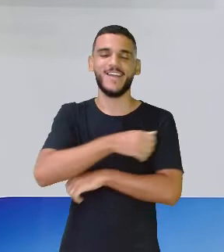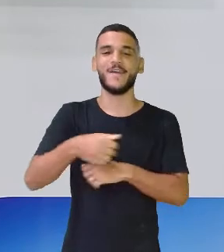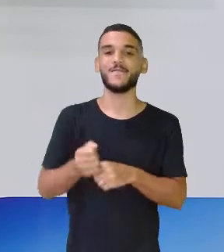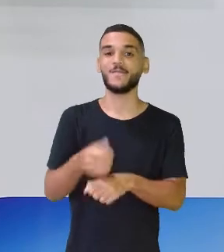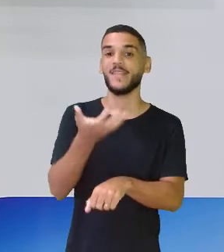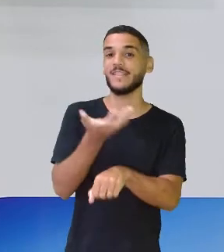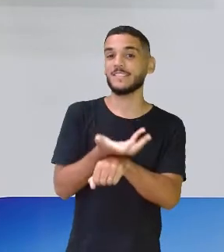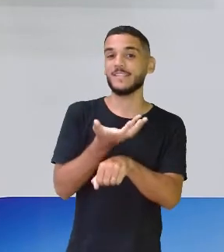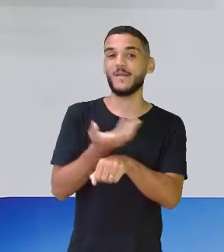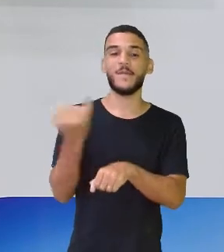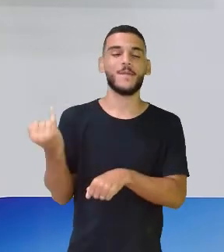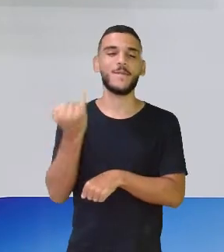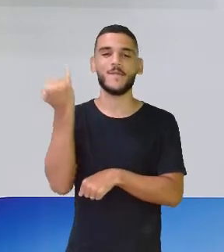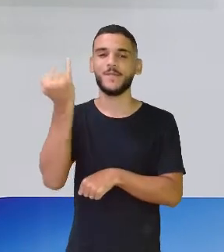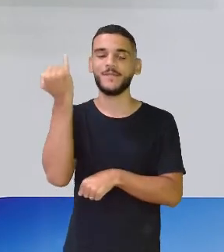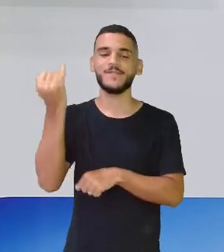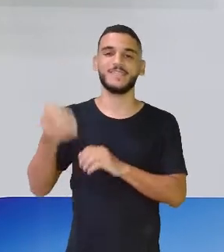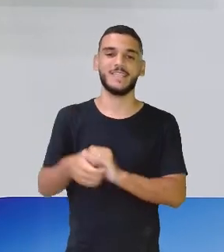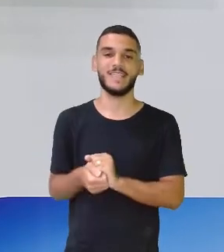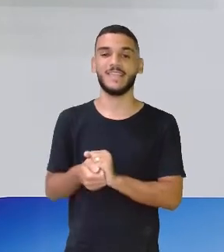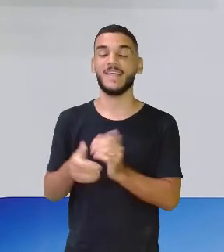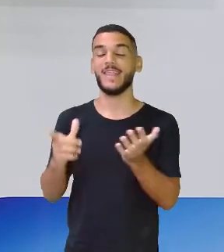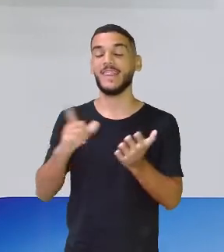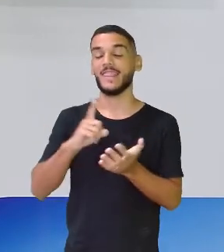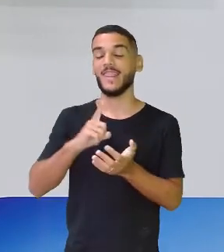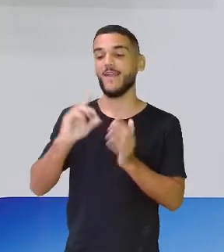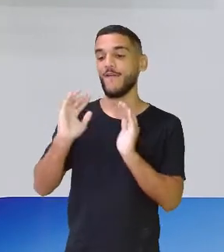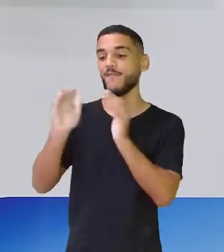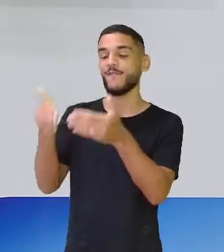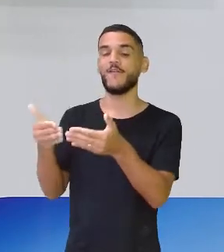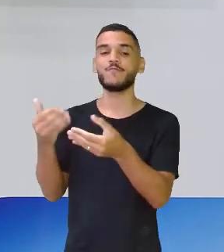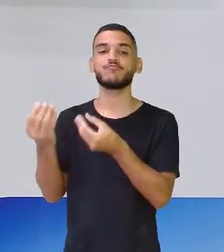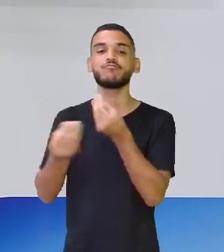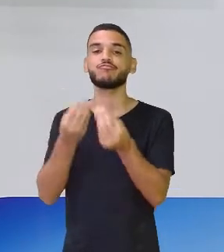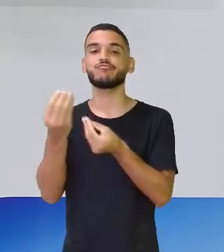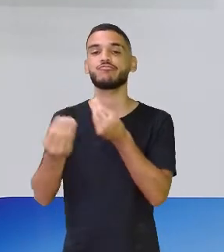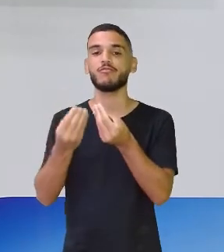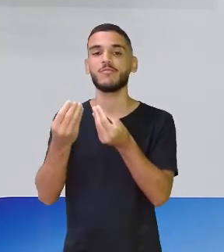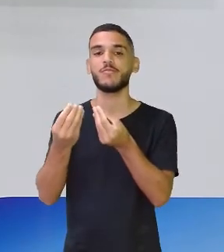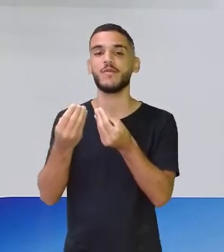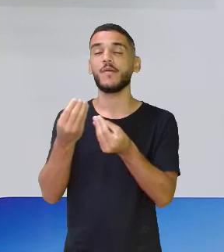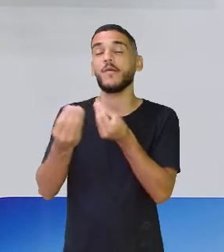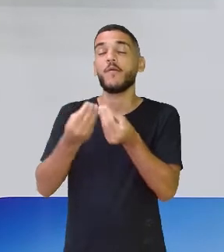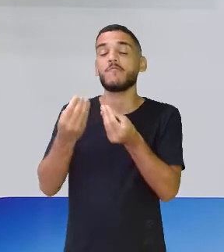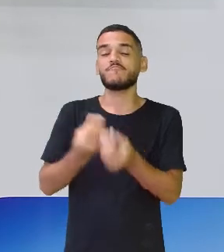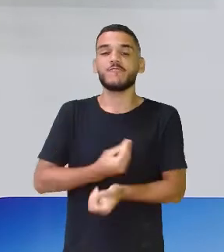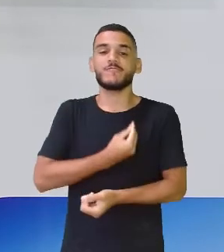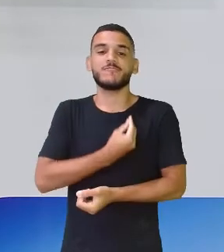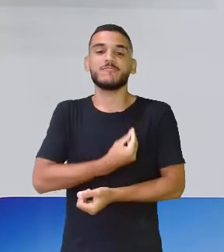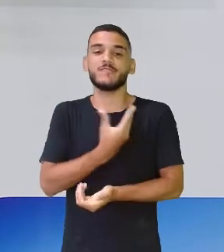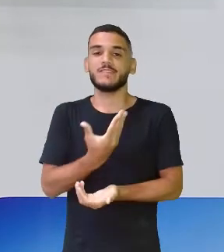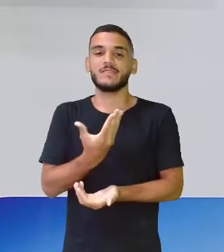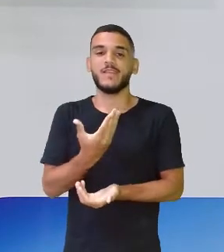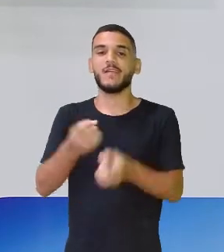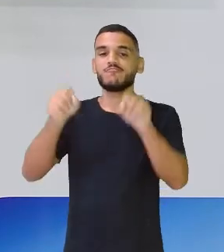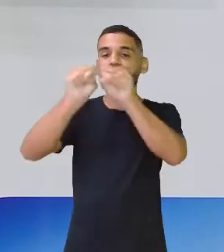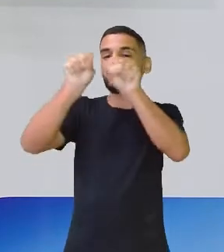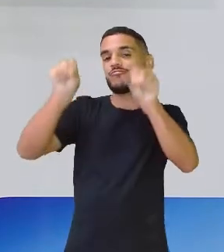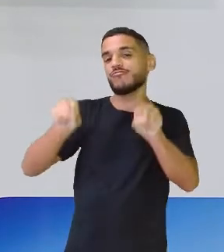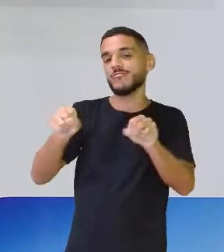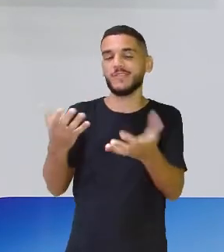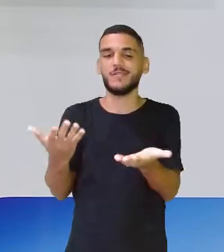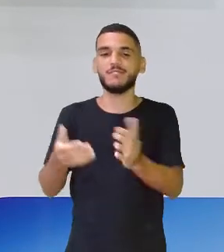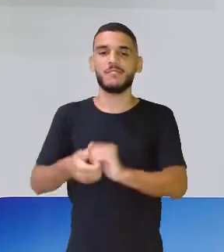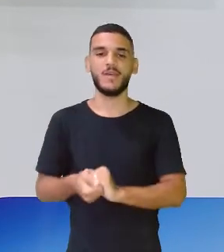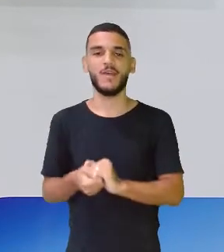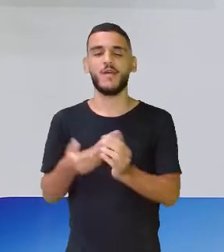tão importante que vem falando a respeito justamente do funcionamento da vida, de como a vida se dá, de como se dão as